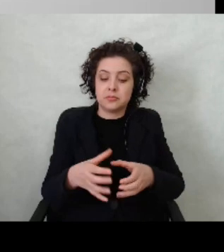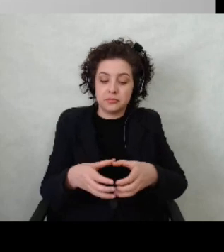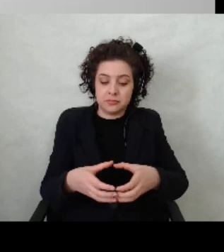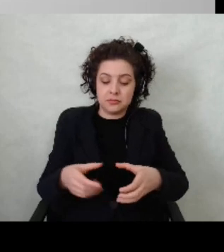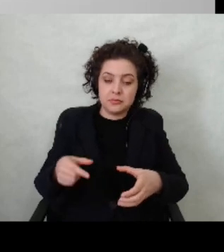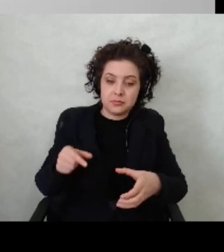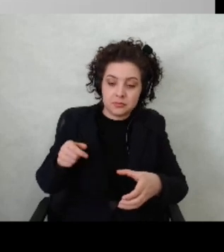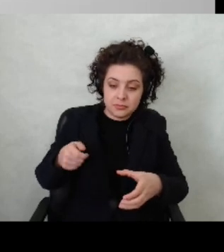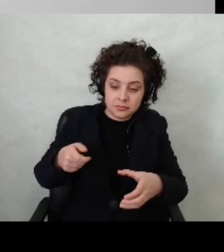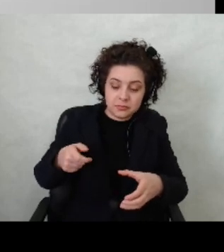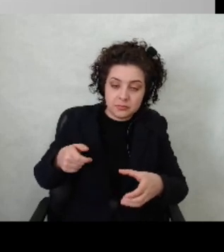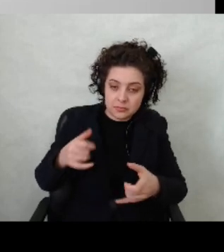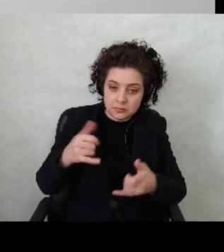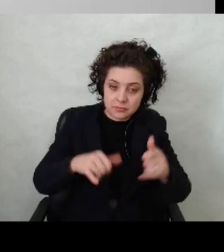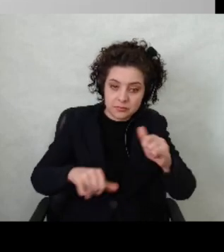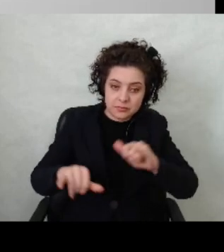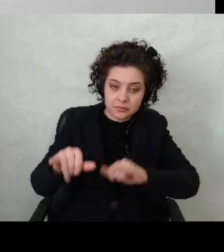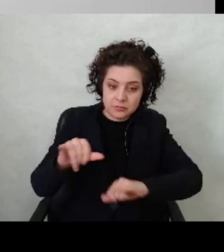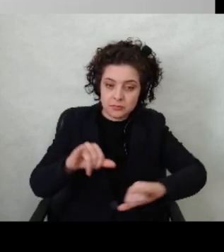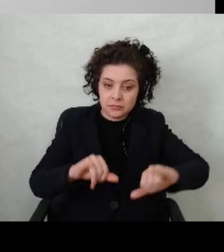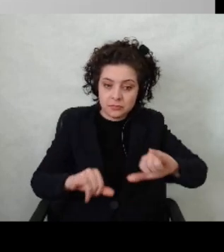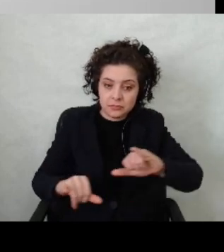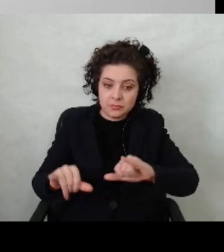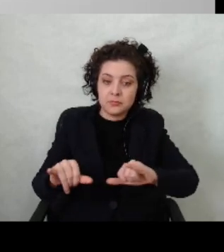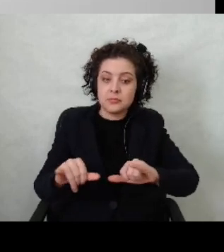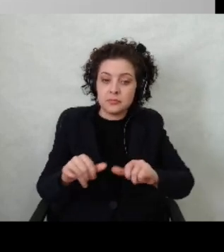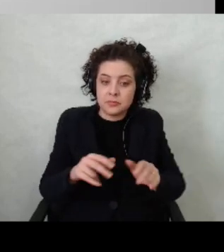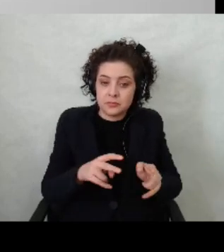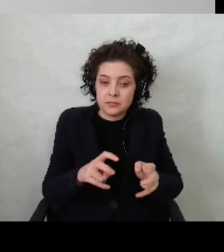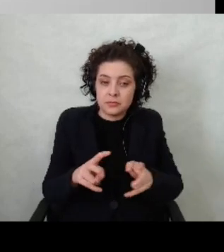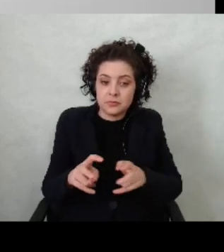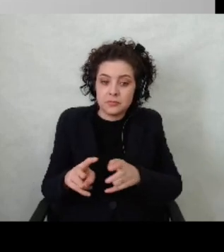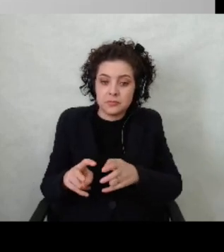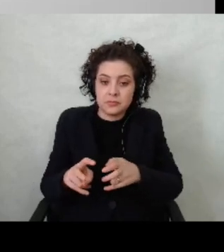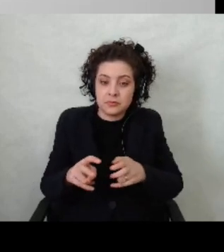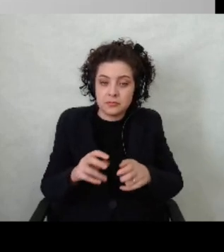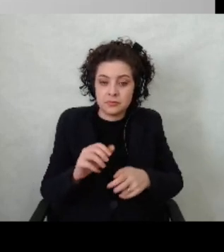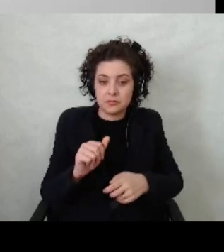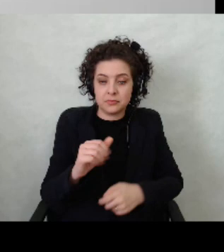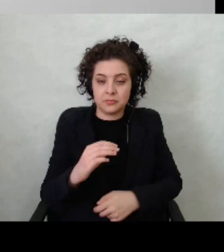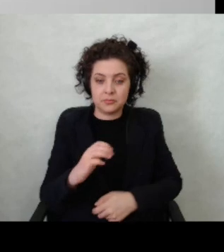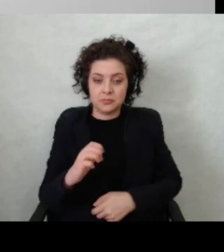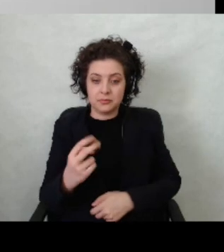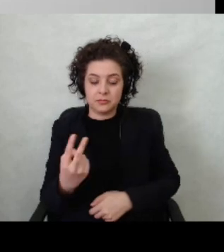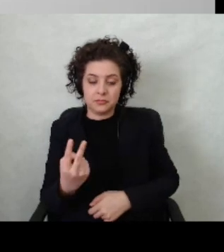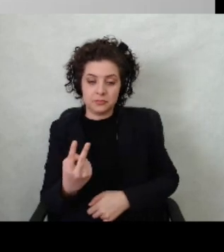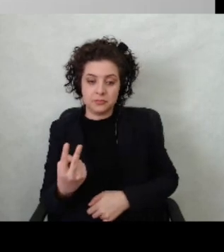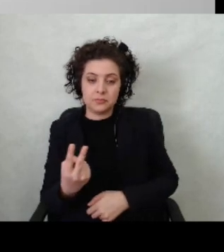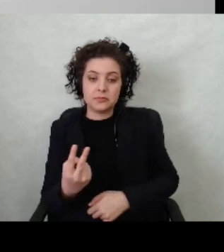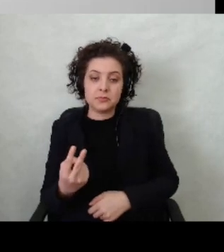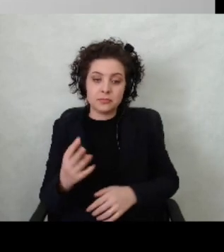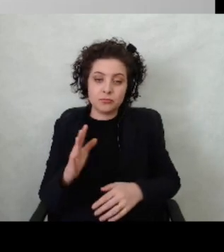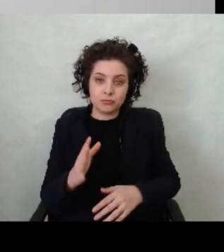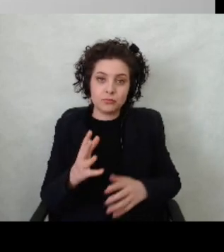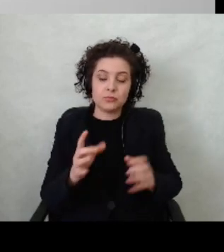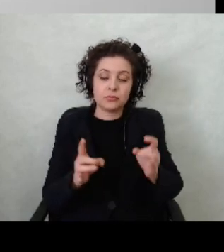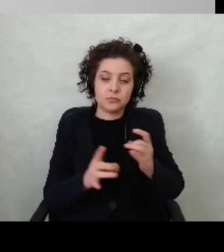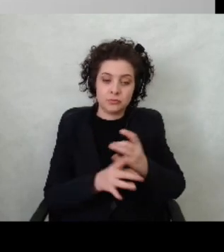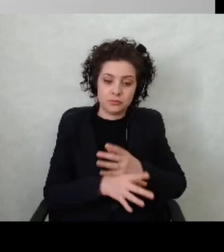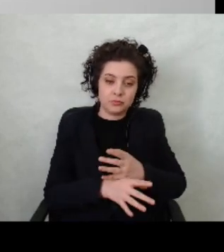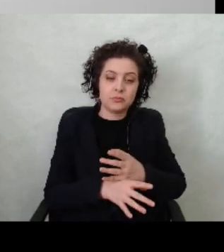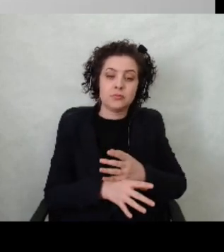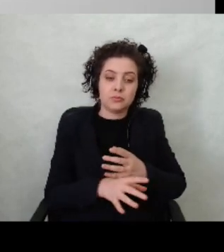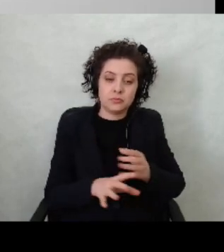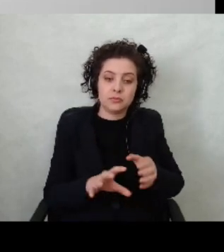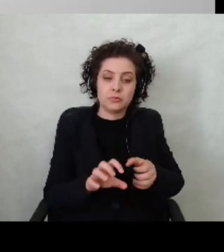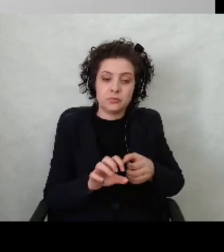e aí podemos observar que em relação à dosagem de ACE2, uma vez que houve a superexpressão dos receptores,